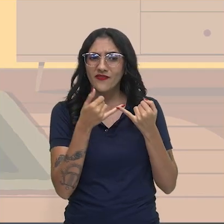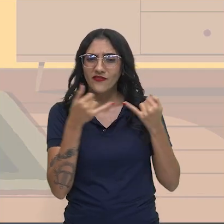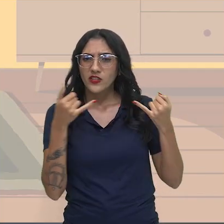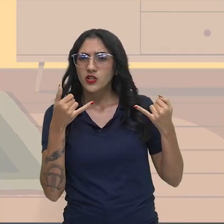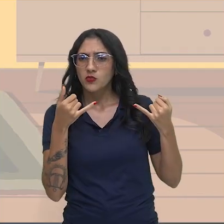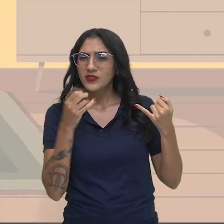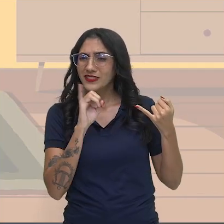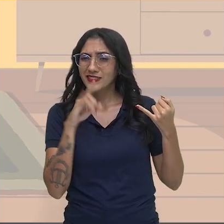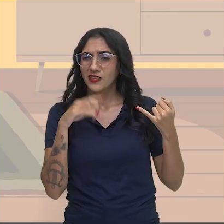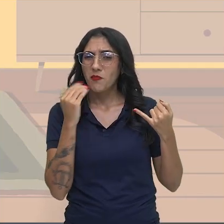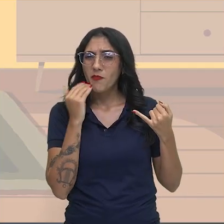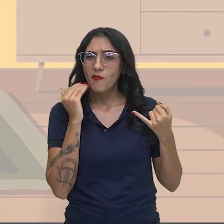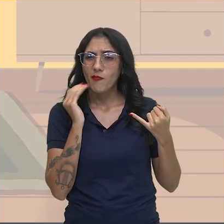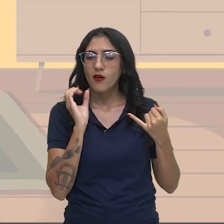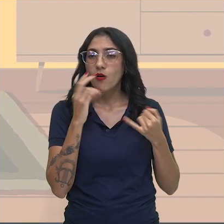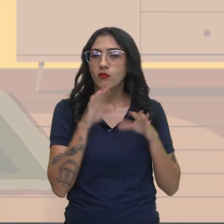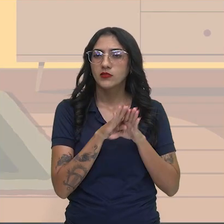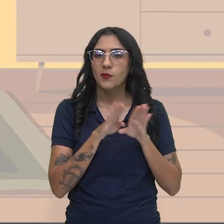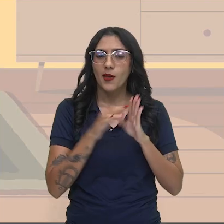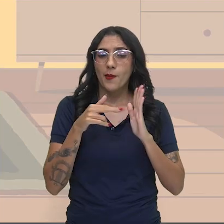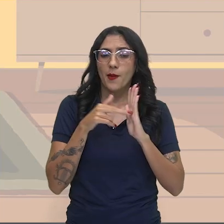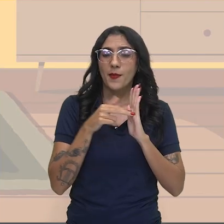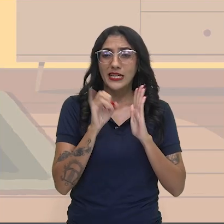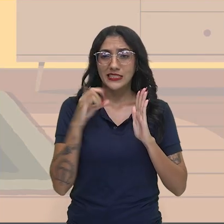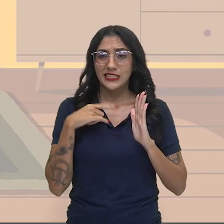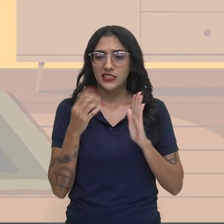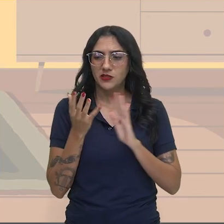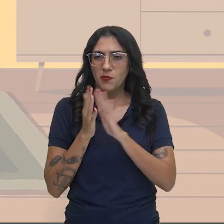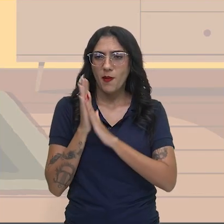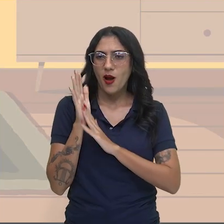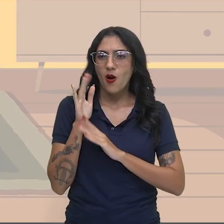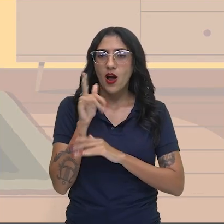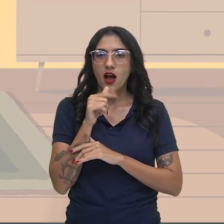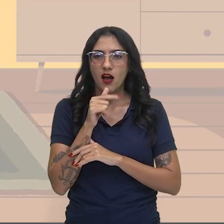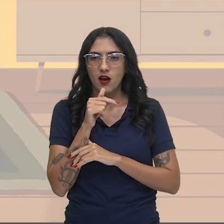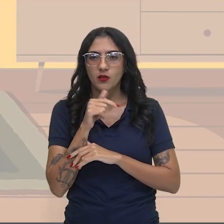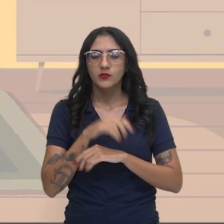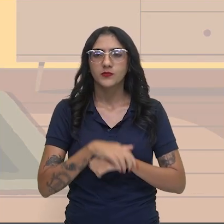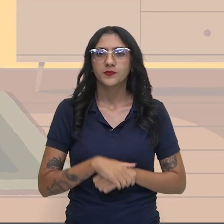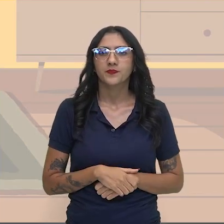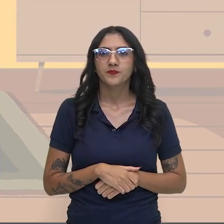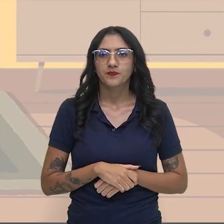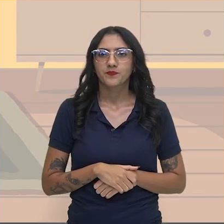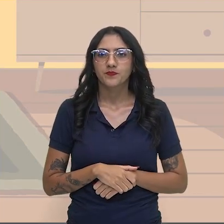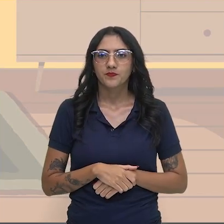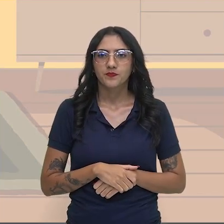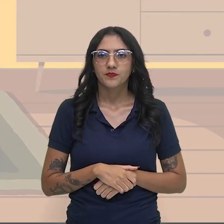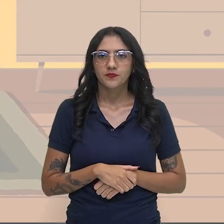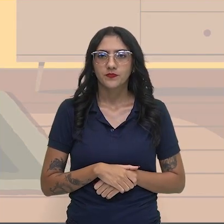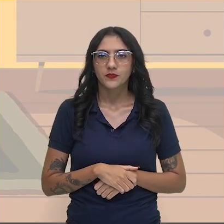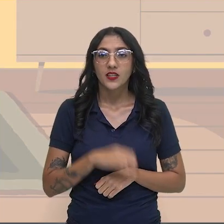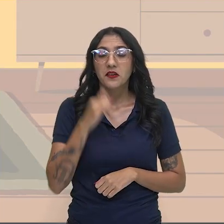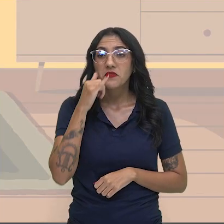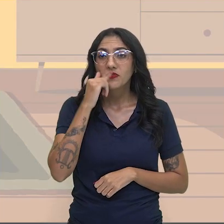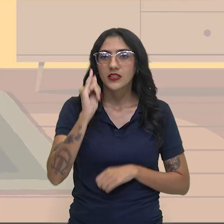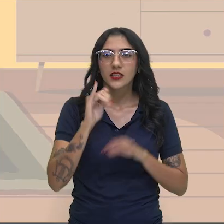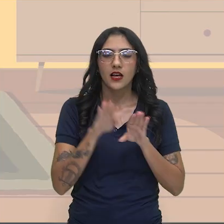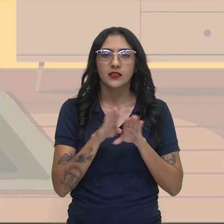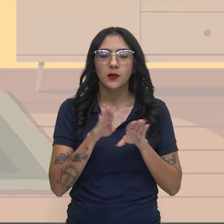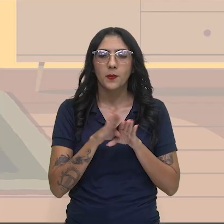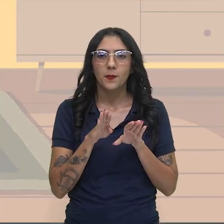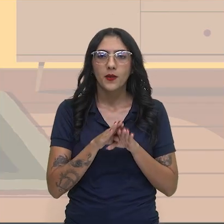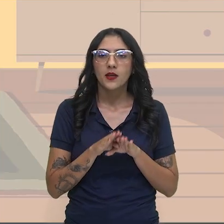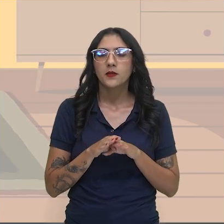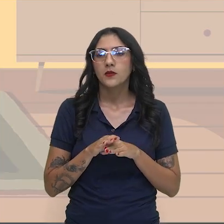desencapados ou em tomadas com as mãos molhadas. Evitar a sobrecarga com a